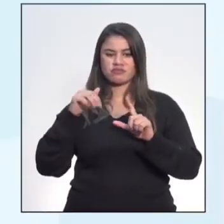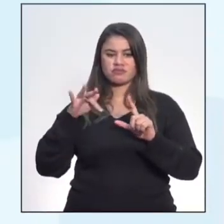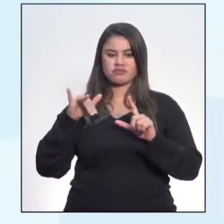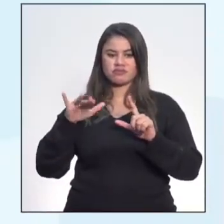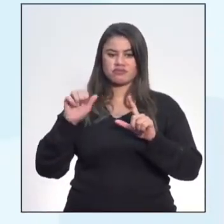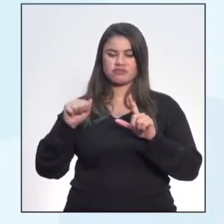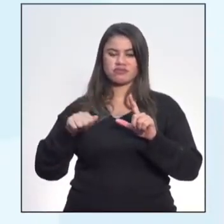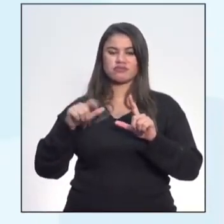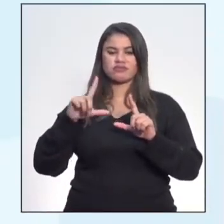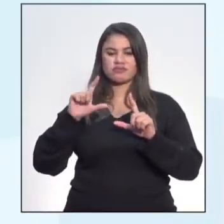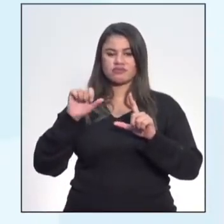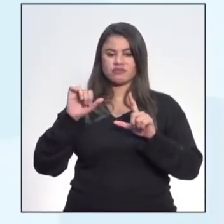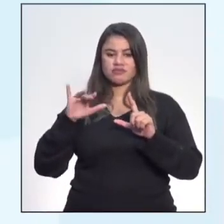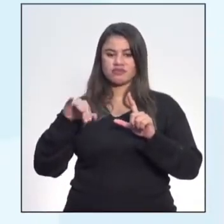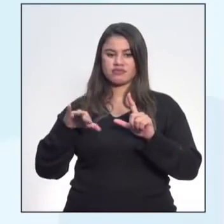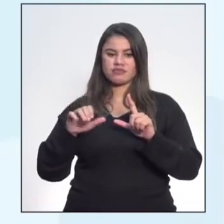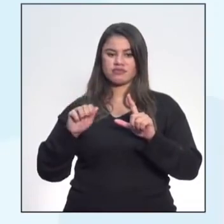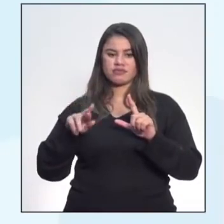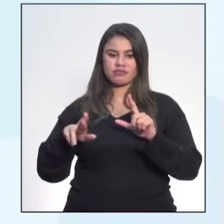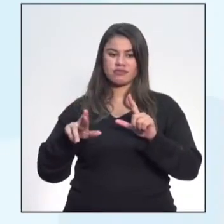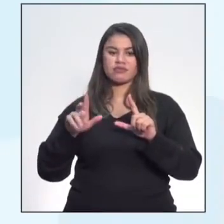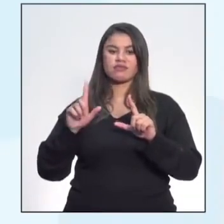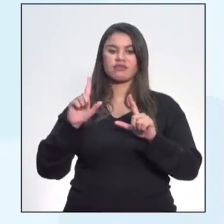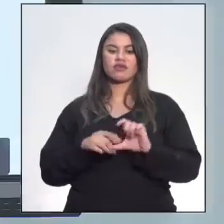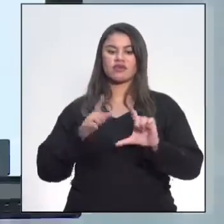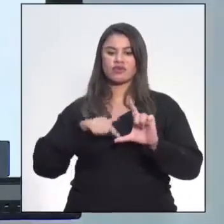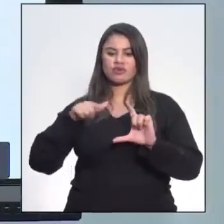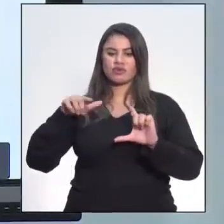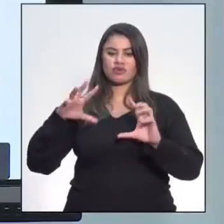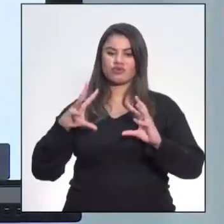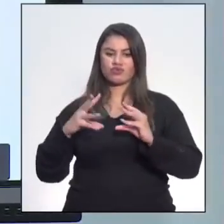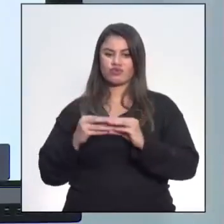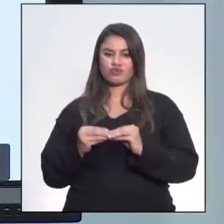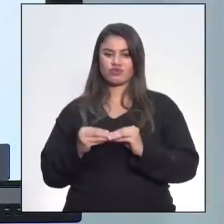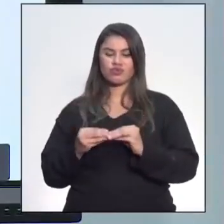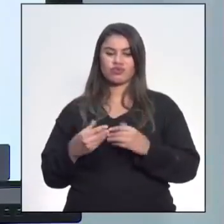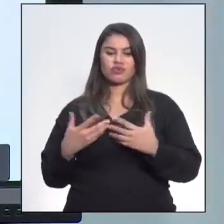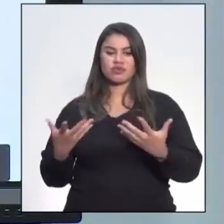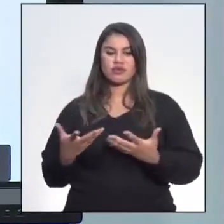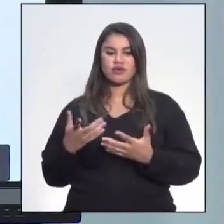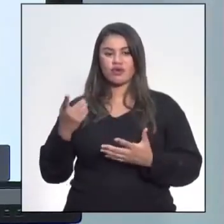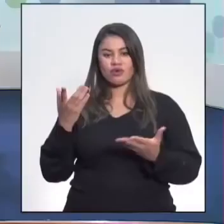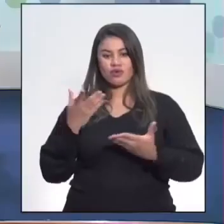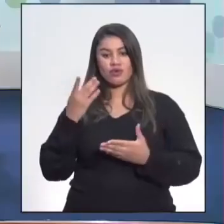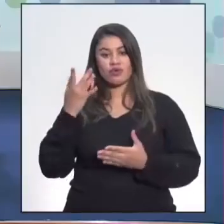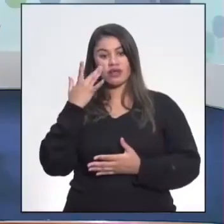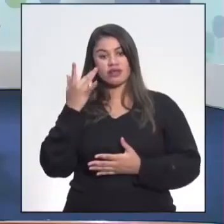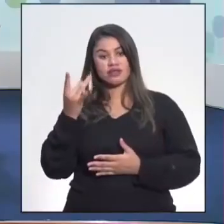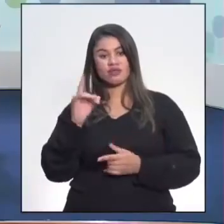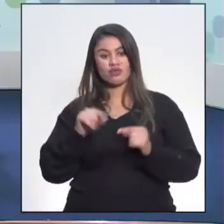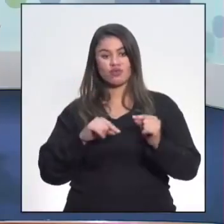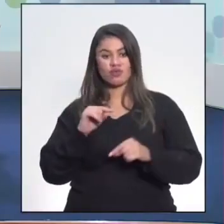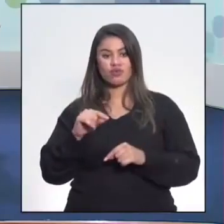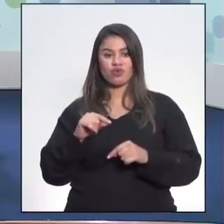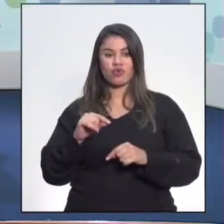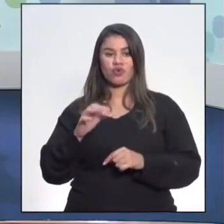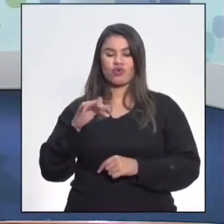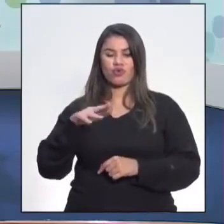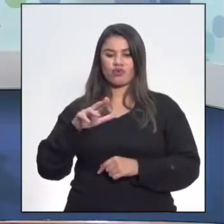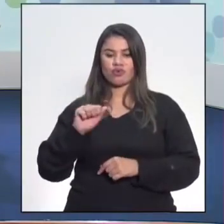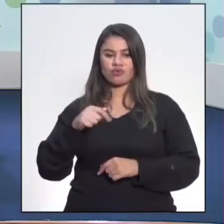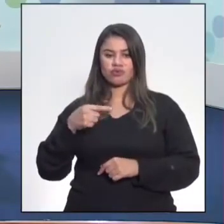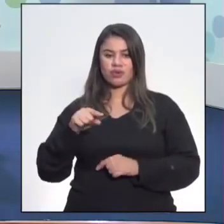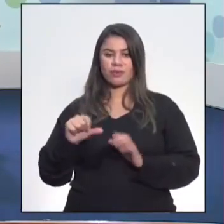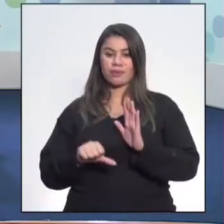função linear. E depois nós trabalhamos as funções constantes. Então, eu gostaria só que vocês prestassem atenção. Quando a gente fala em função de primeiro